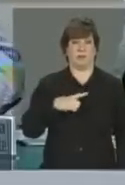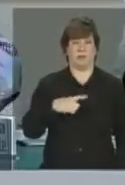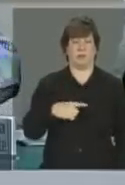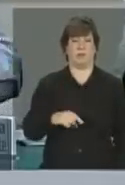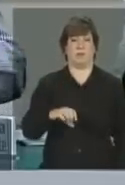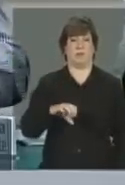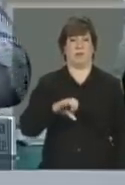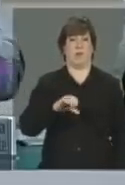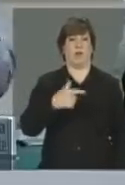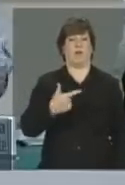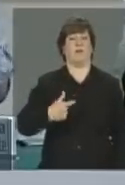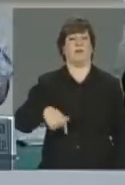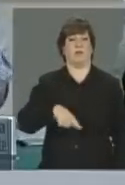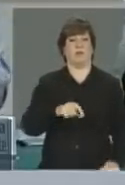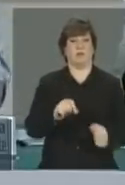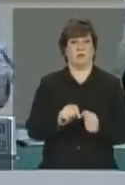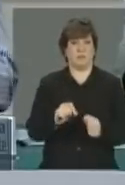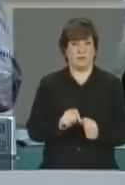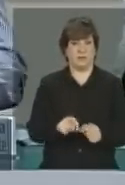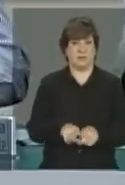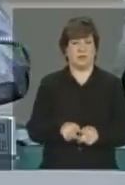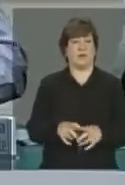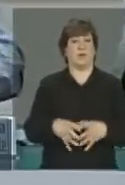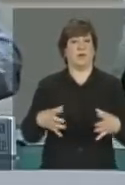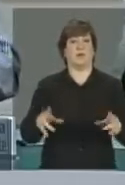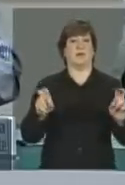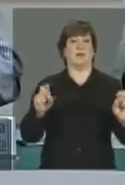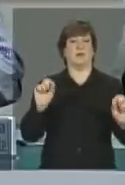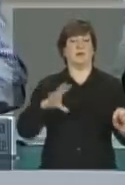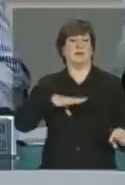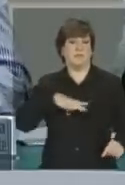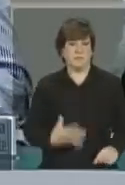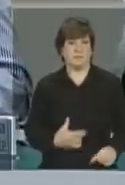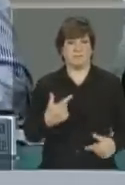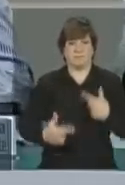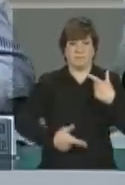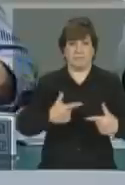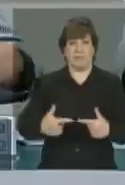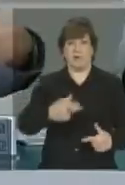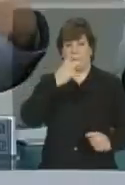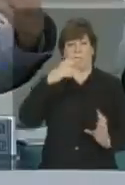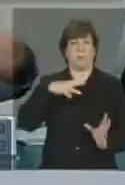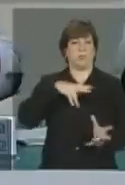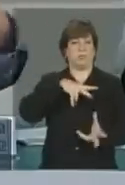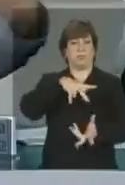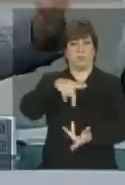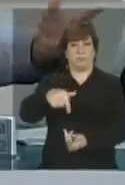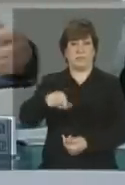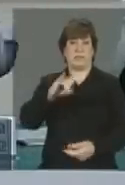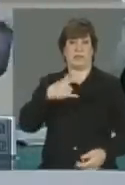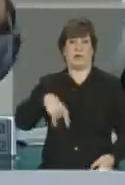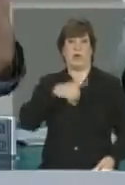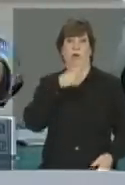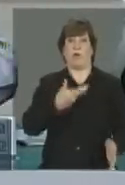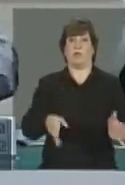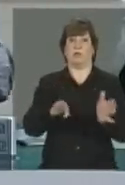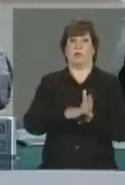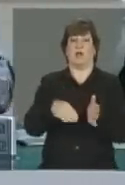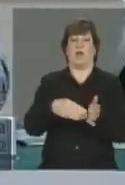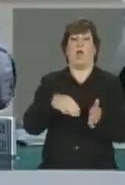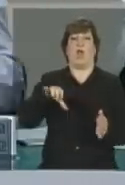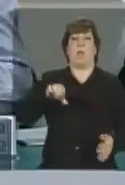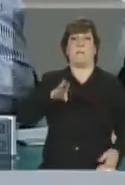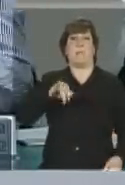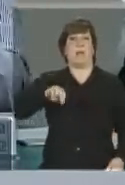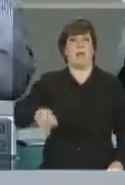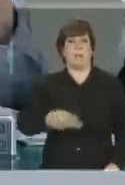ligou e sobre as grandes questões do desafio da humanidade no planeta, se nós vamos chegar a 9 bilhões de pessoas.